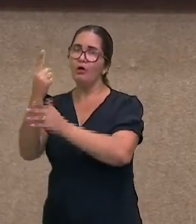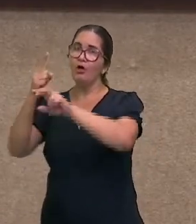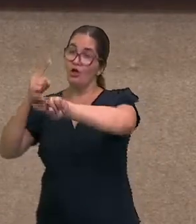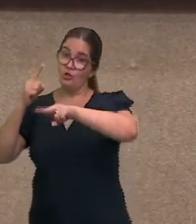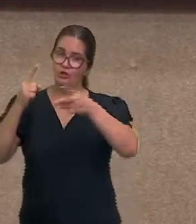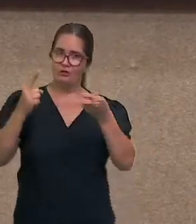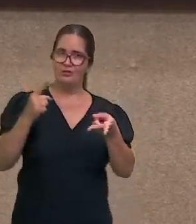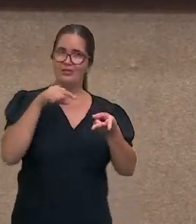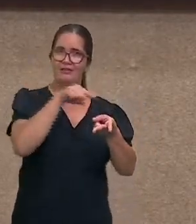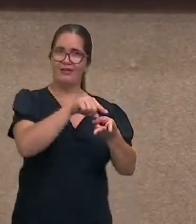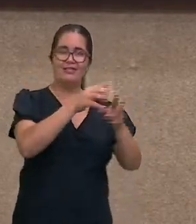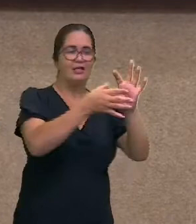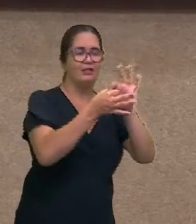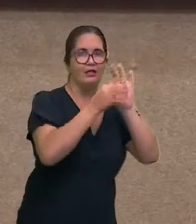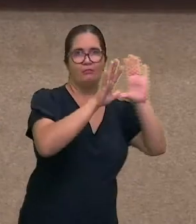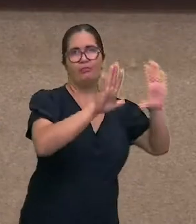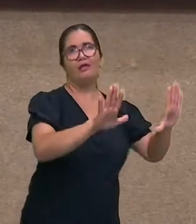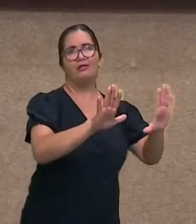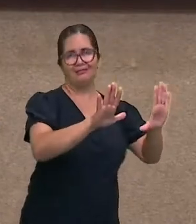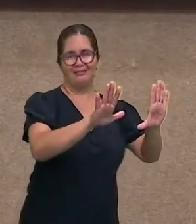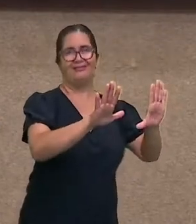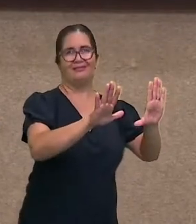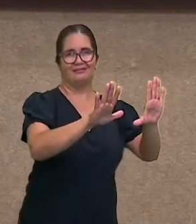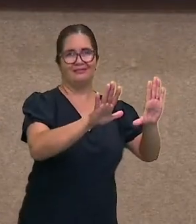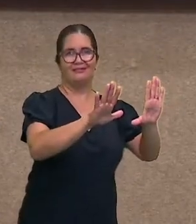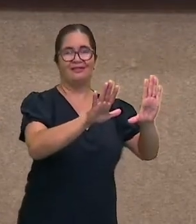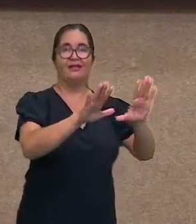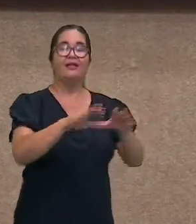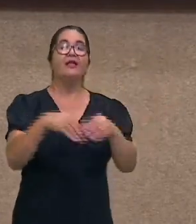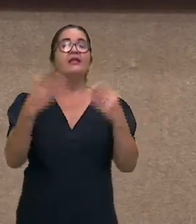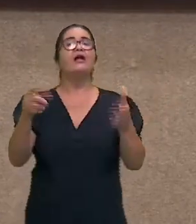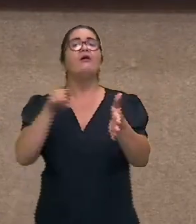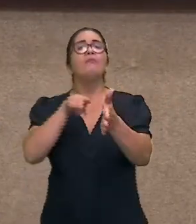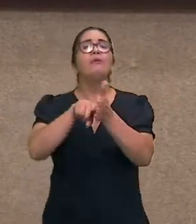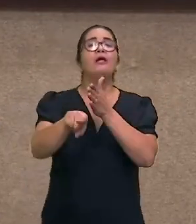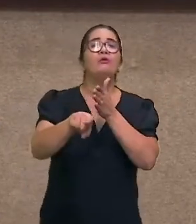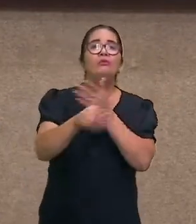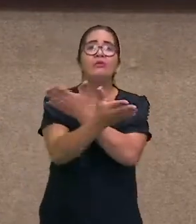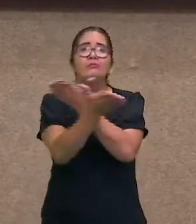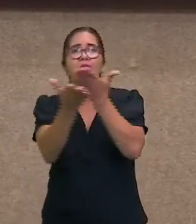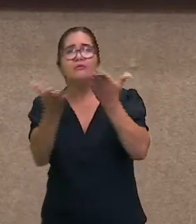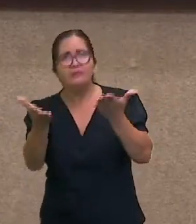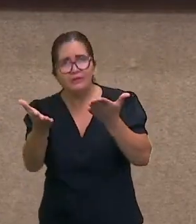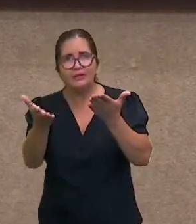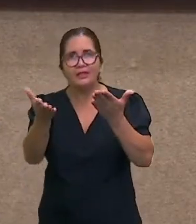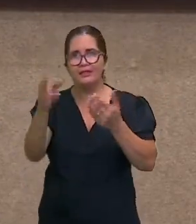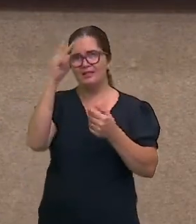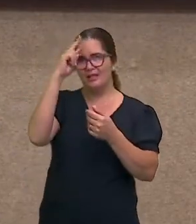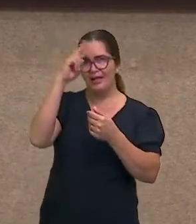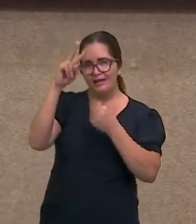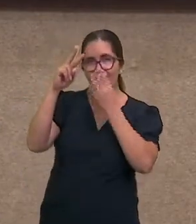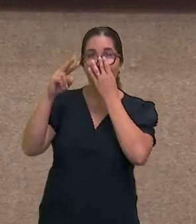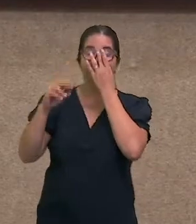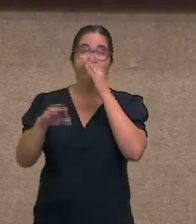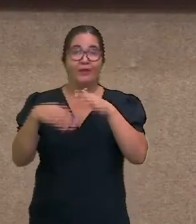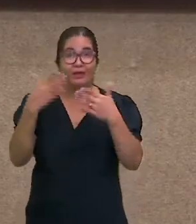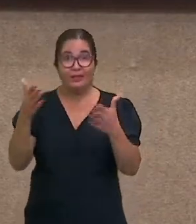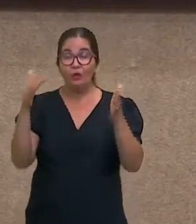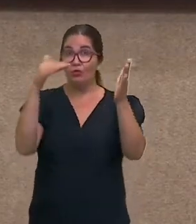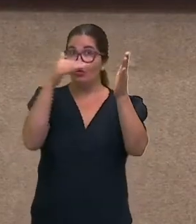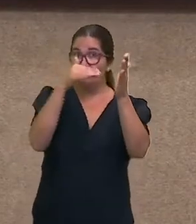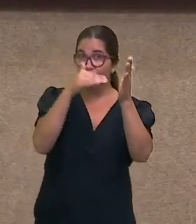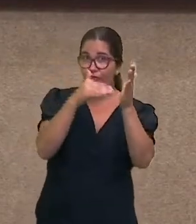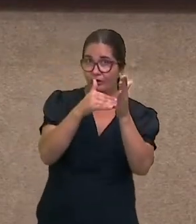Então, a pergunta que eu fiz no final. No início, que quero a resposta agora, e no final